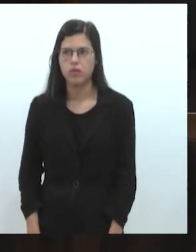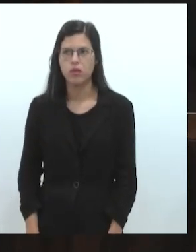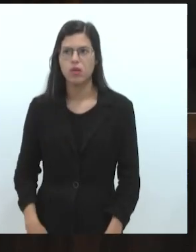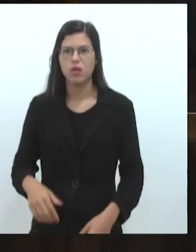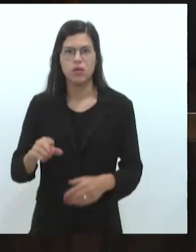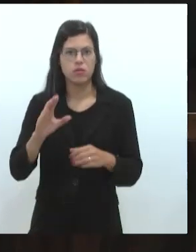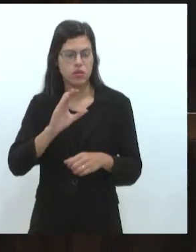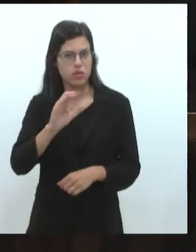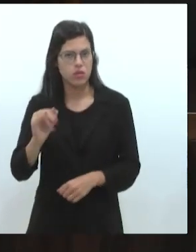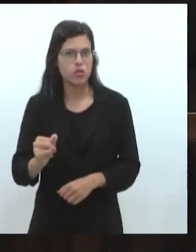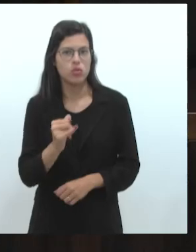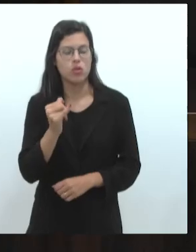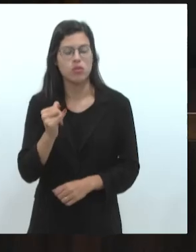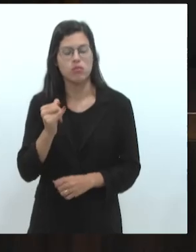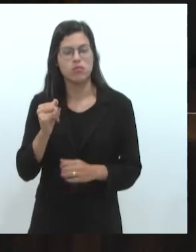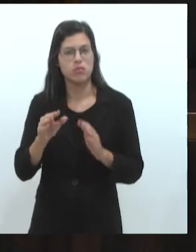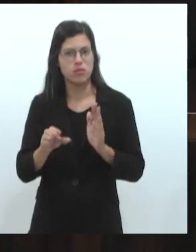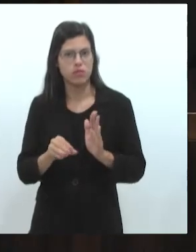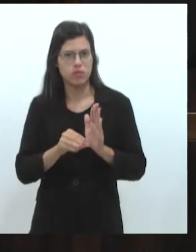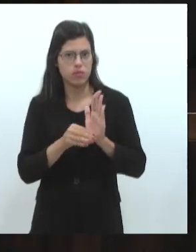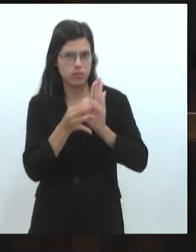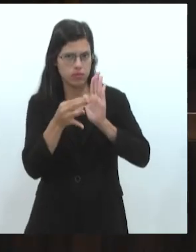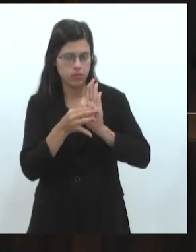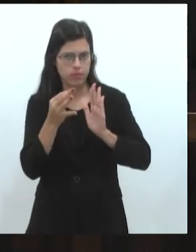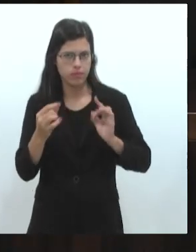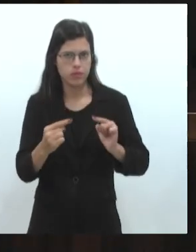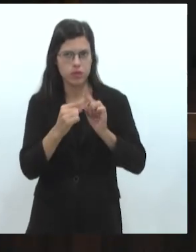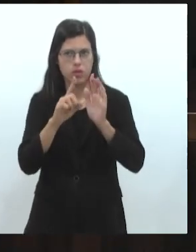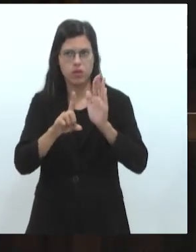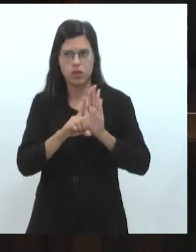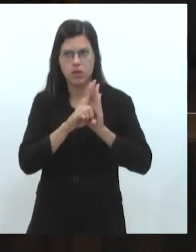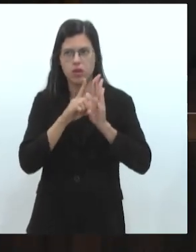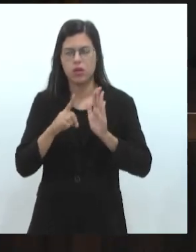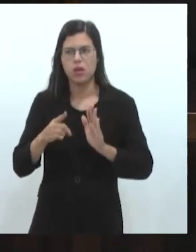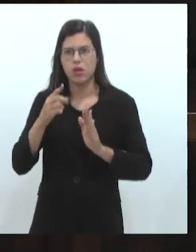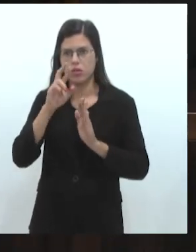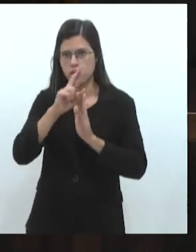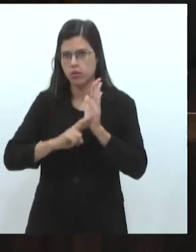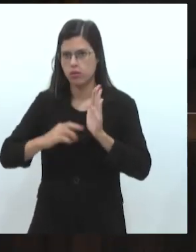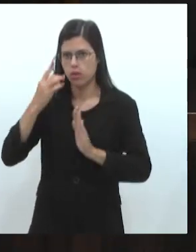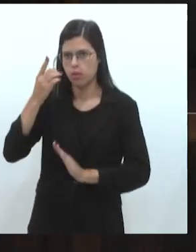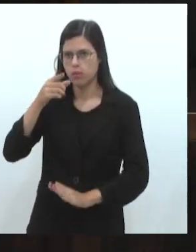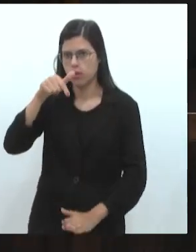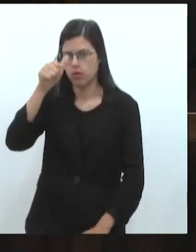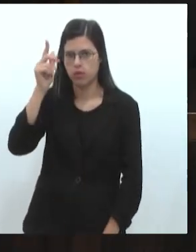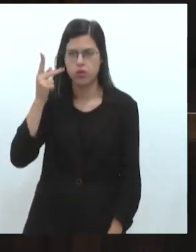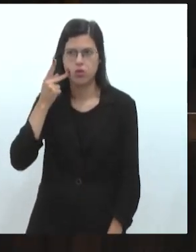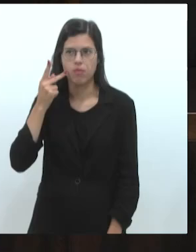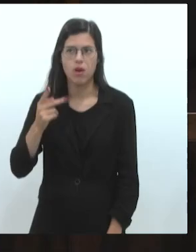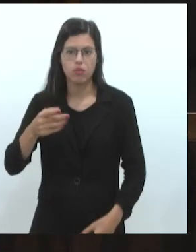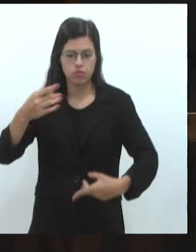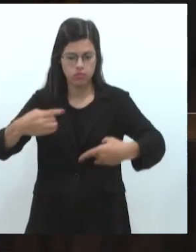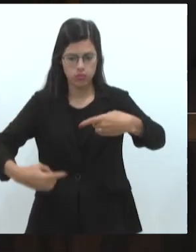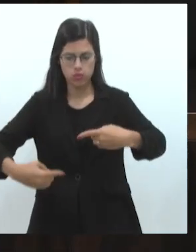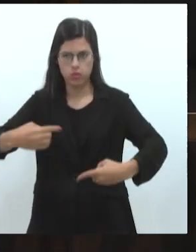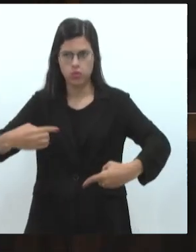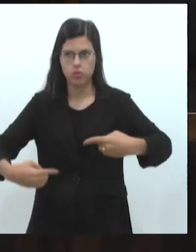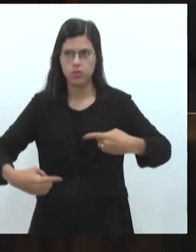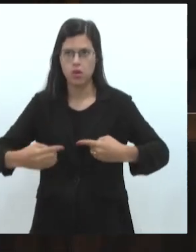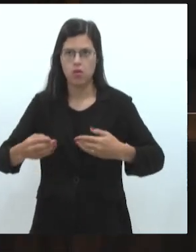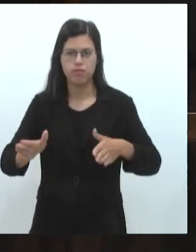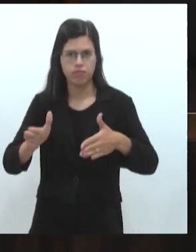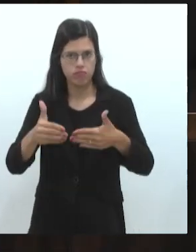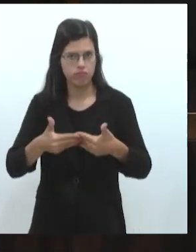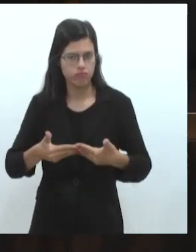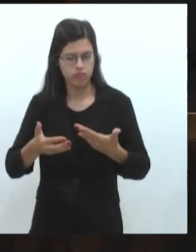pela legalidade. Relator, deputado Luiz Paulo. Em discussão, não havendo quem queira discutir,